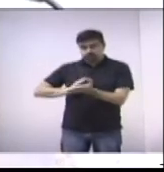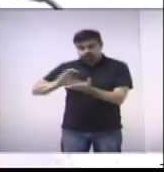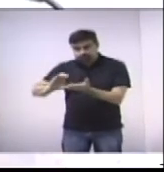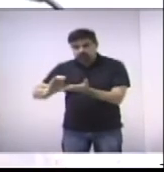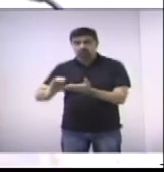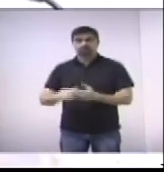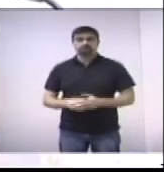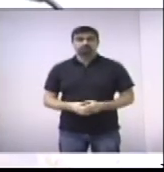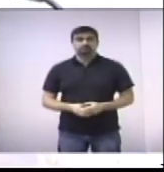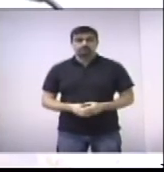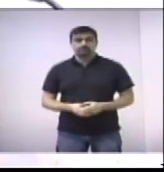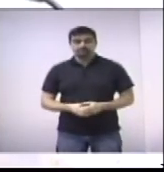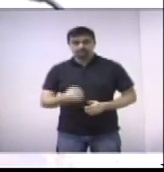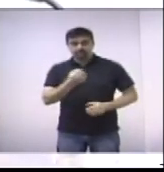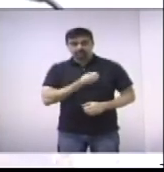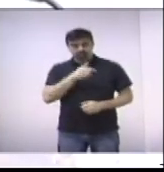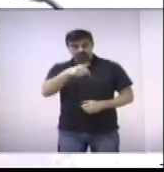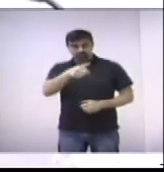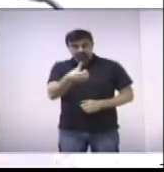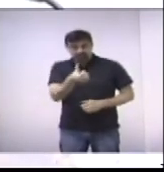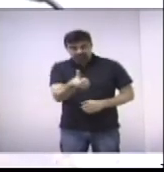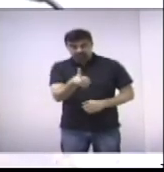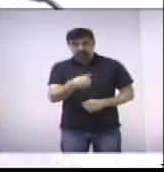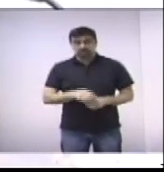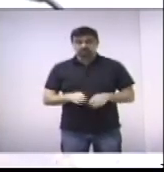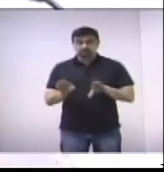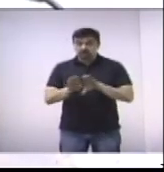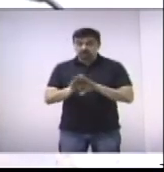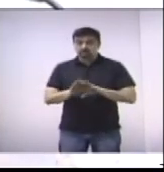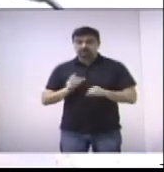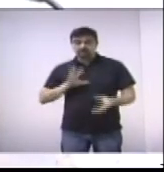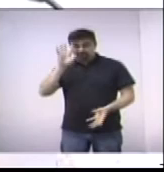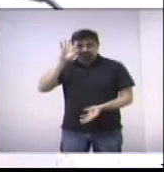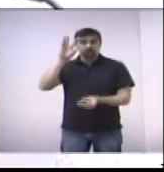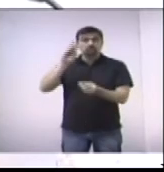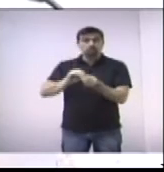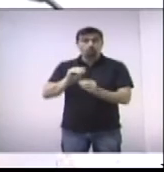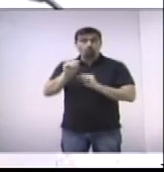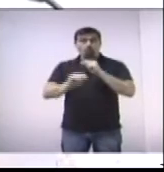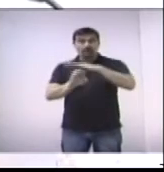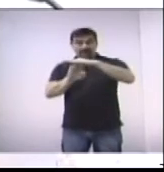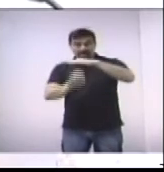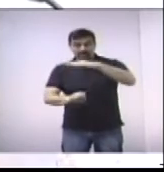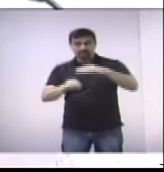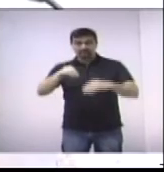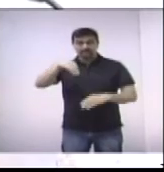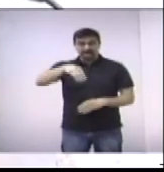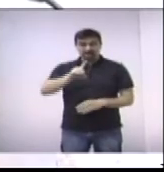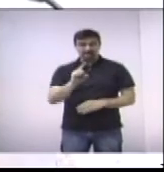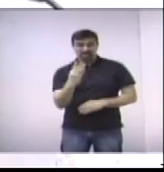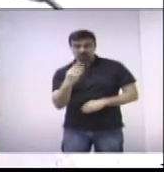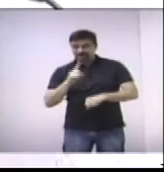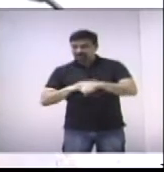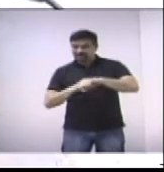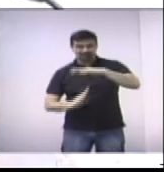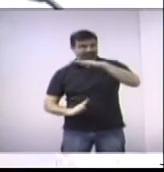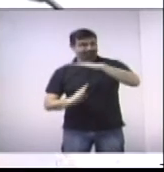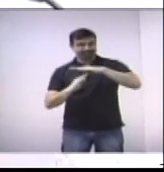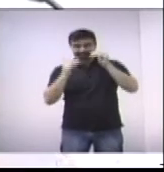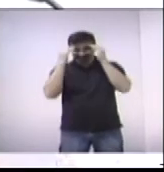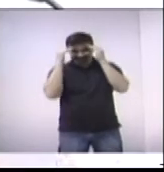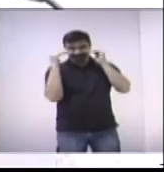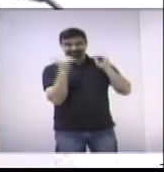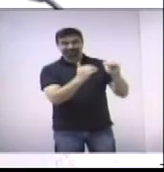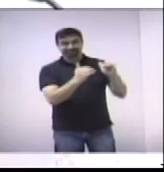certame. 76. Ou, poderia-se concluir que a MD4 não cumpriu o prazo estipulado na linha A